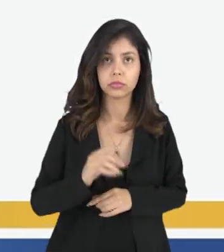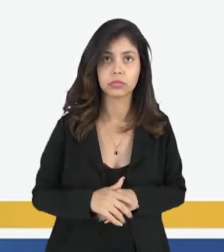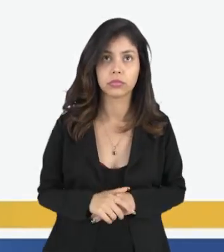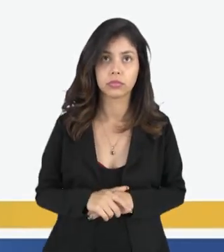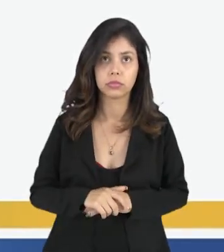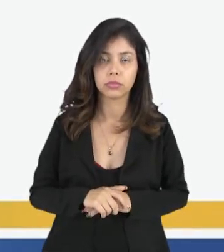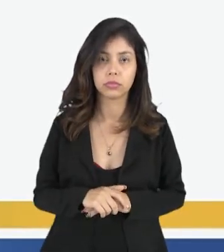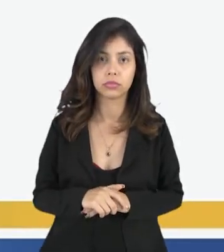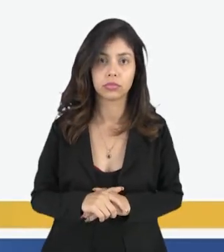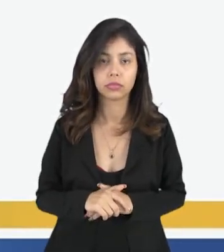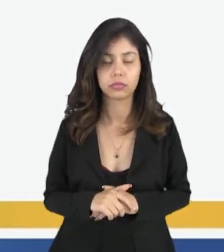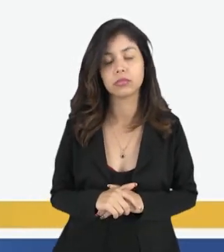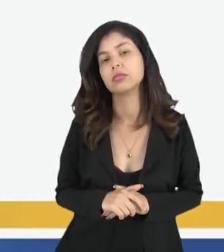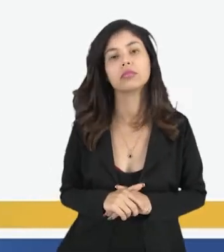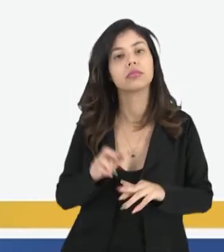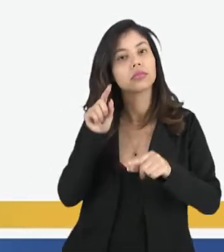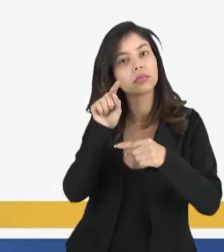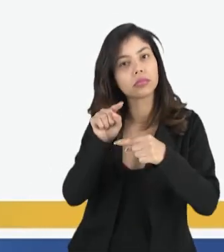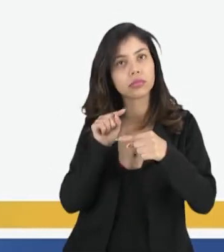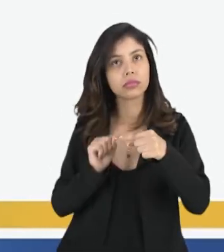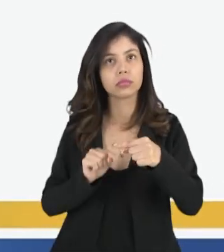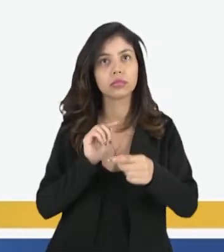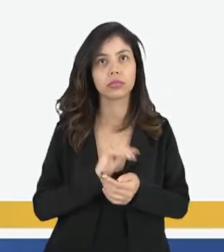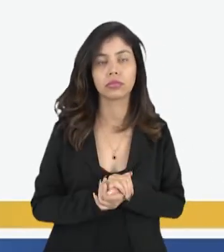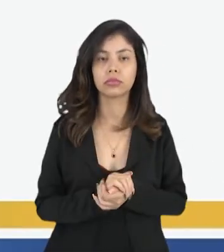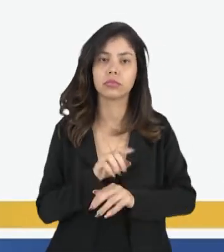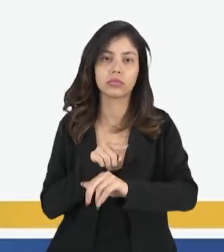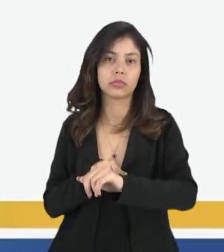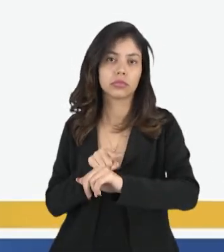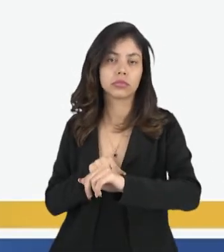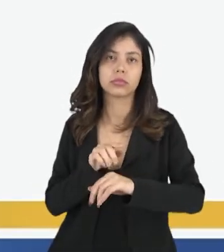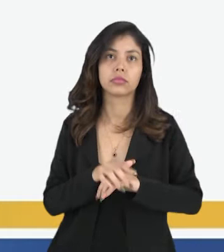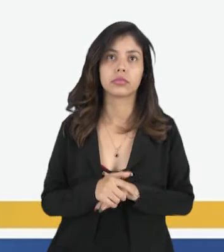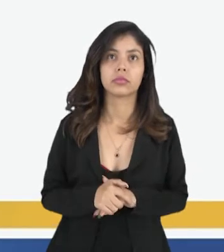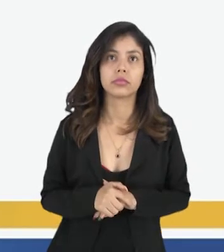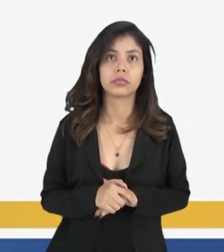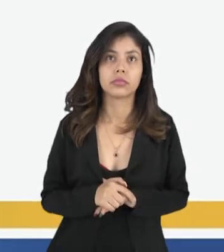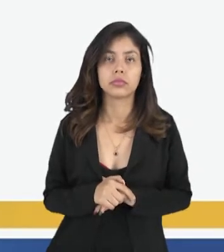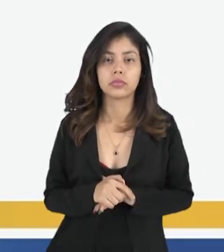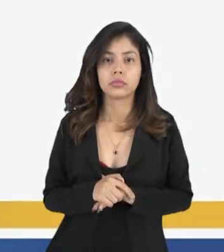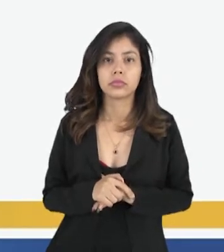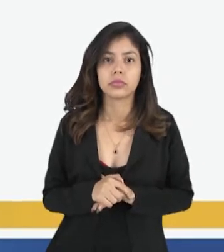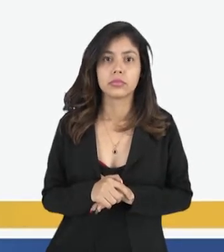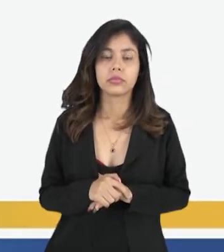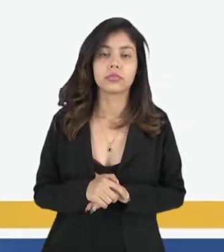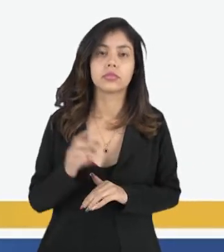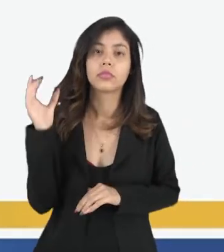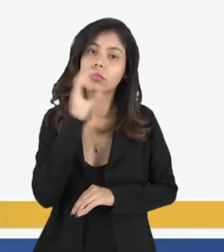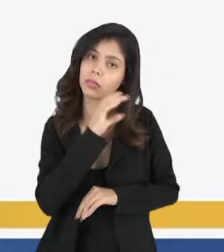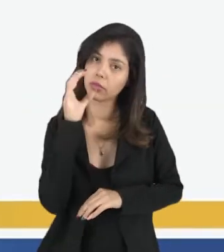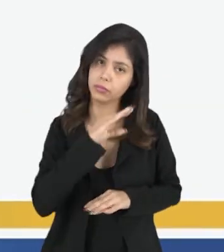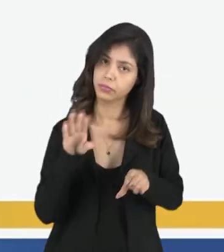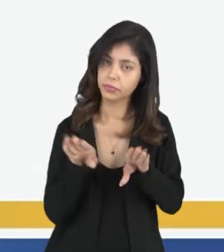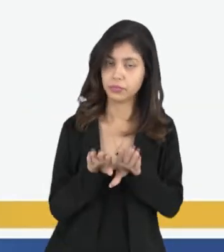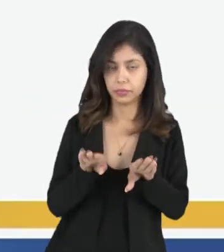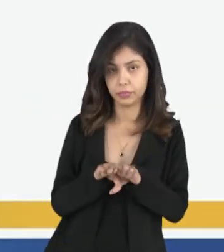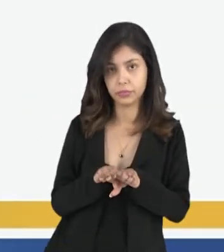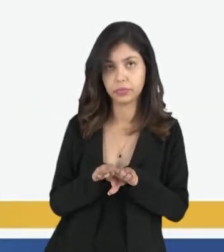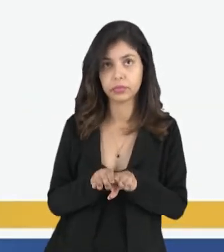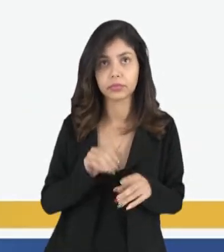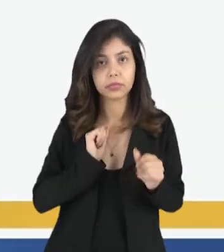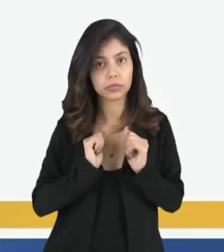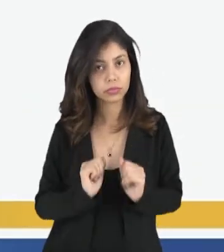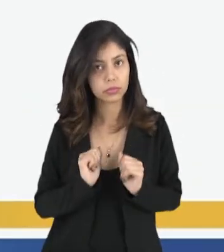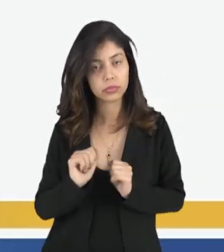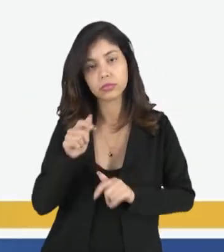dos deslocamentos dividido pelo intervalo de tempo. E essa velocidade média, ela pode ser